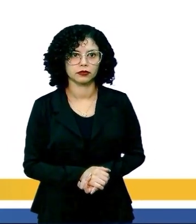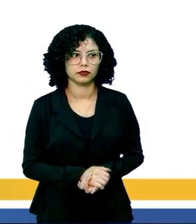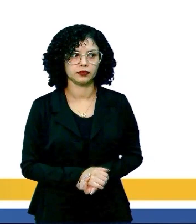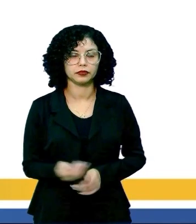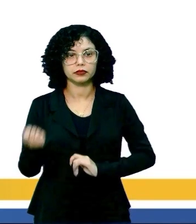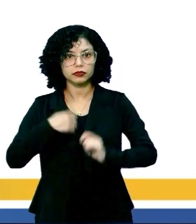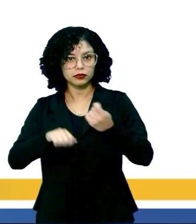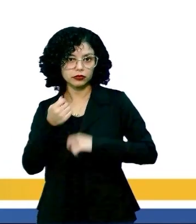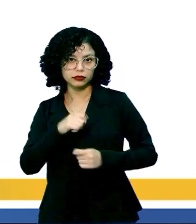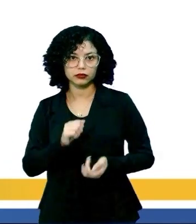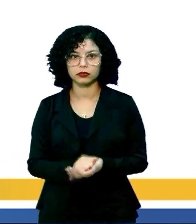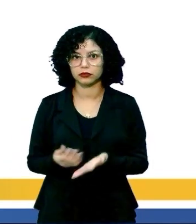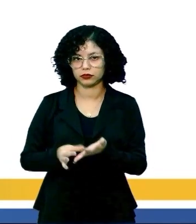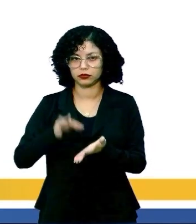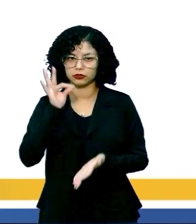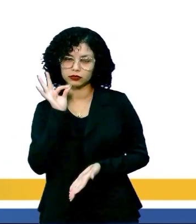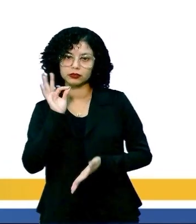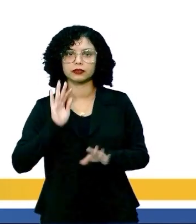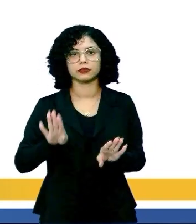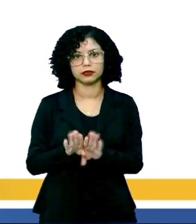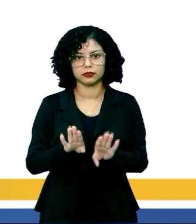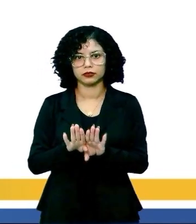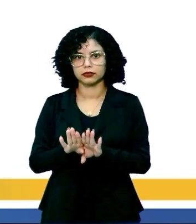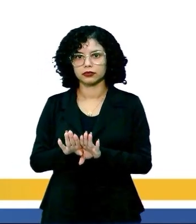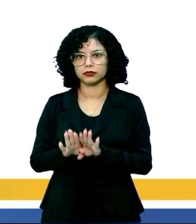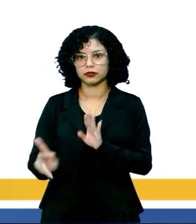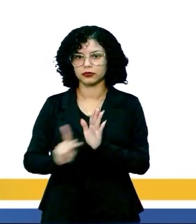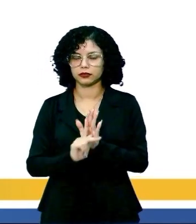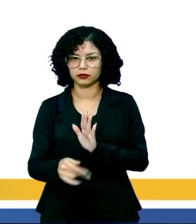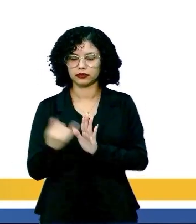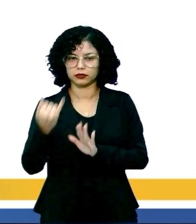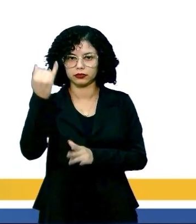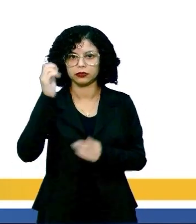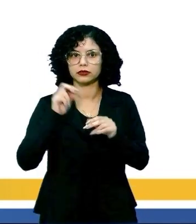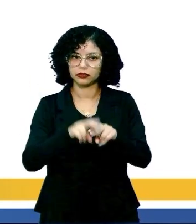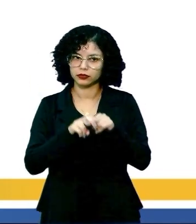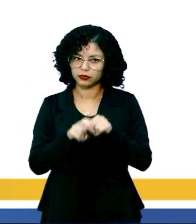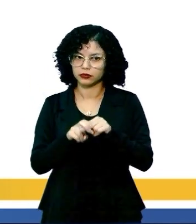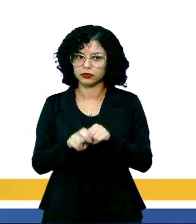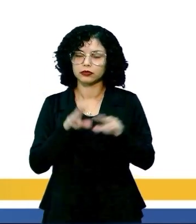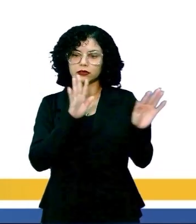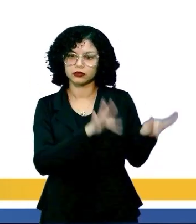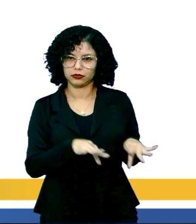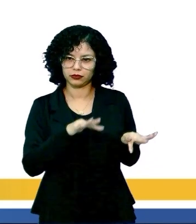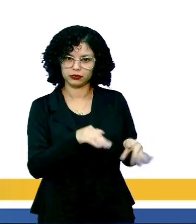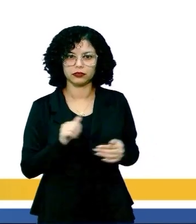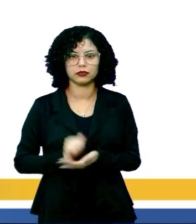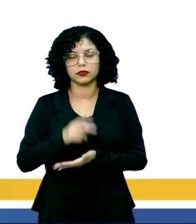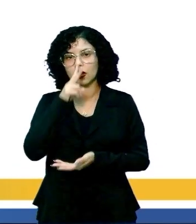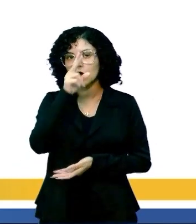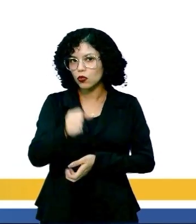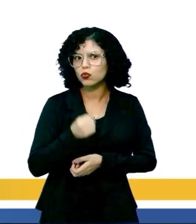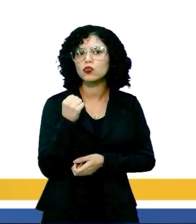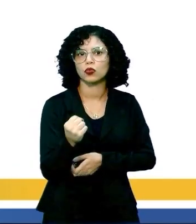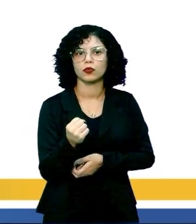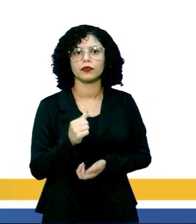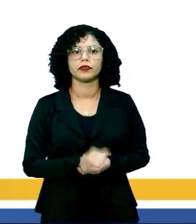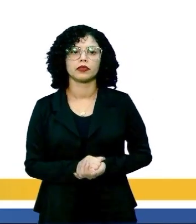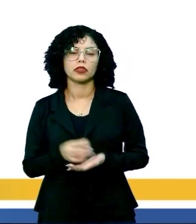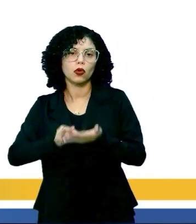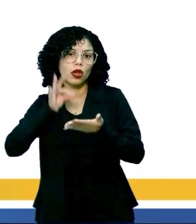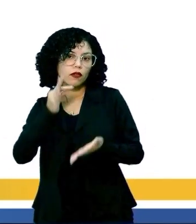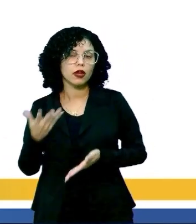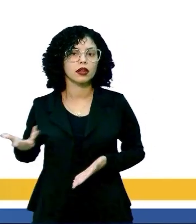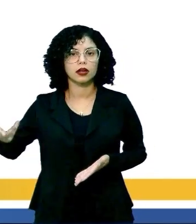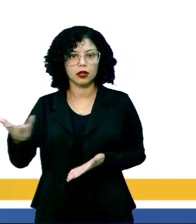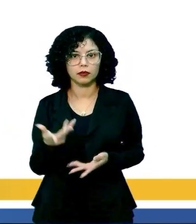A economia do café, ela era mais promissora, por isso que os cafeicultores eles tinham tanto poder, tá, gente? Então, o café era a